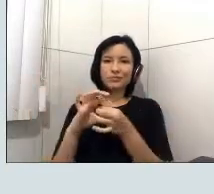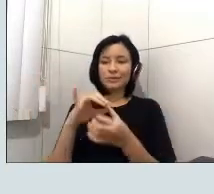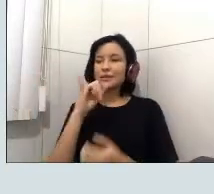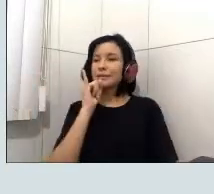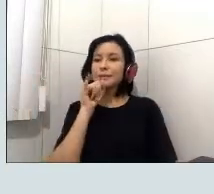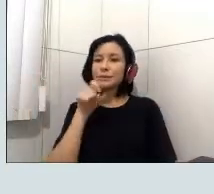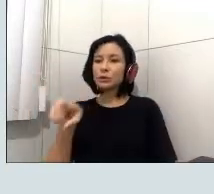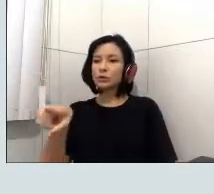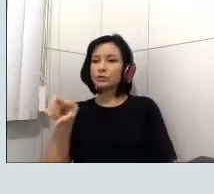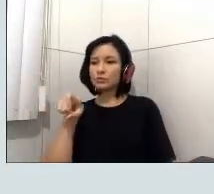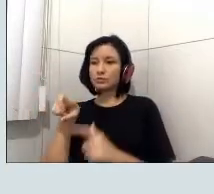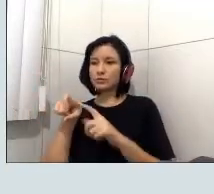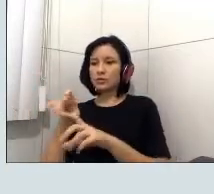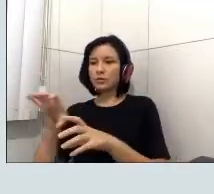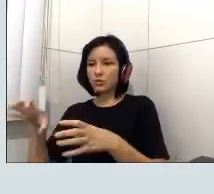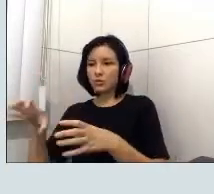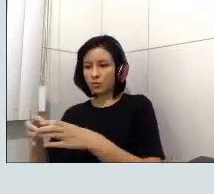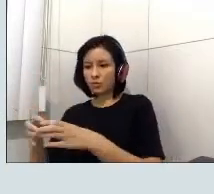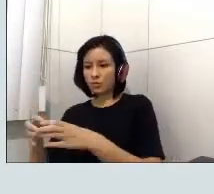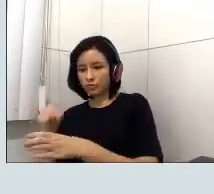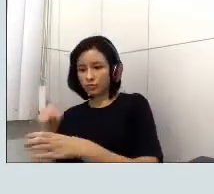entre, ou seja,